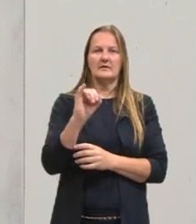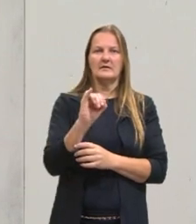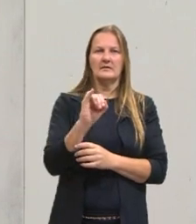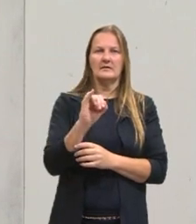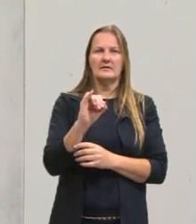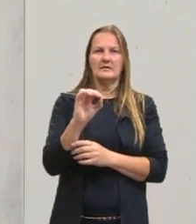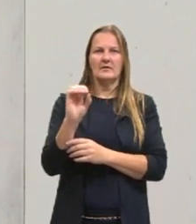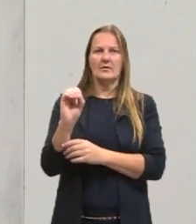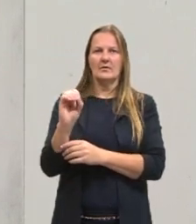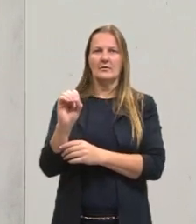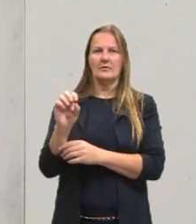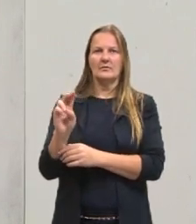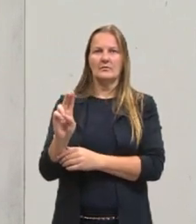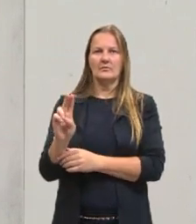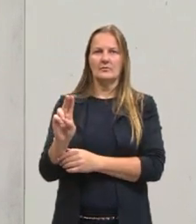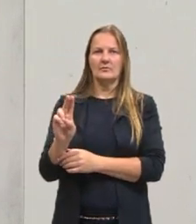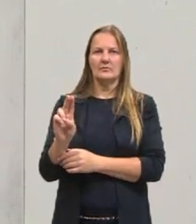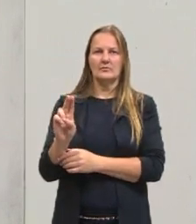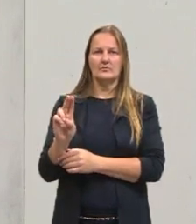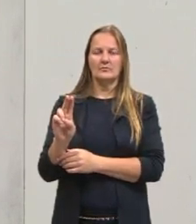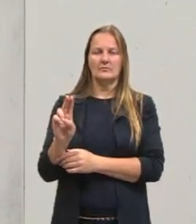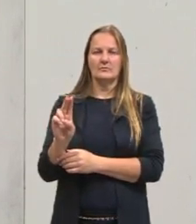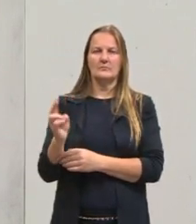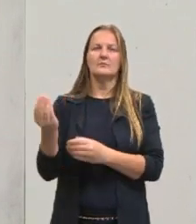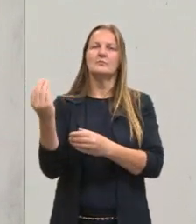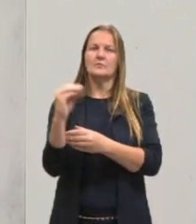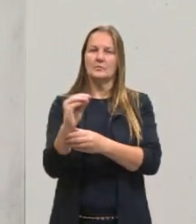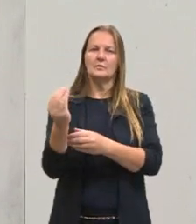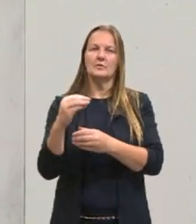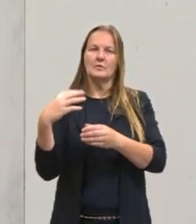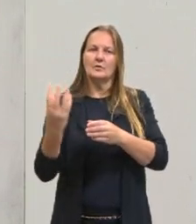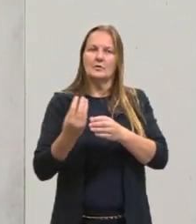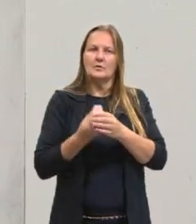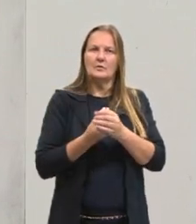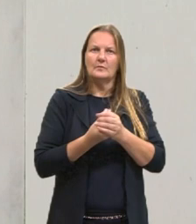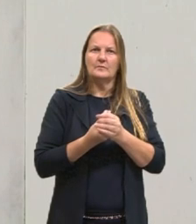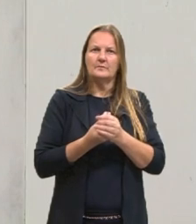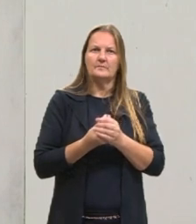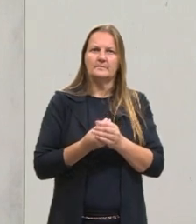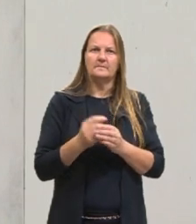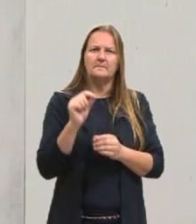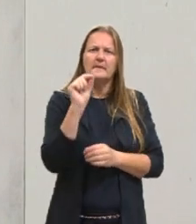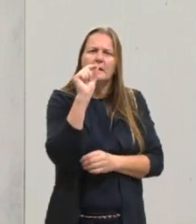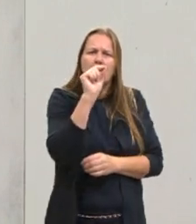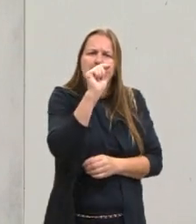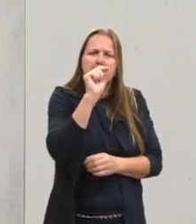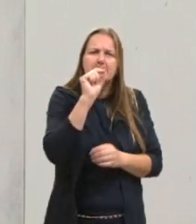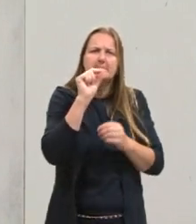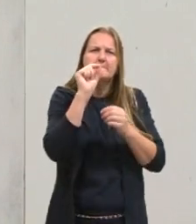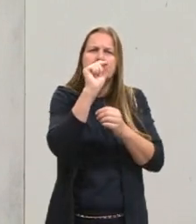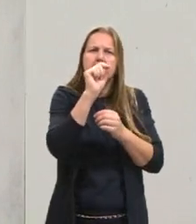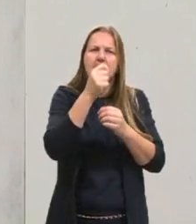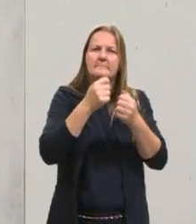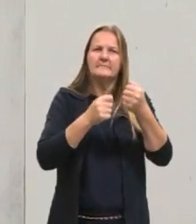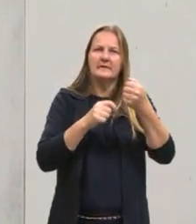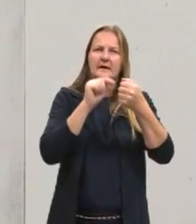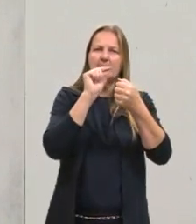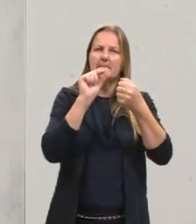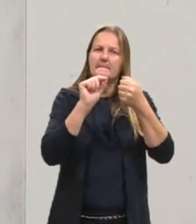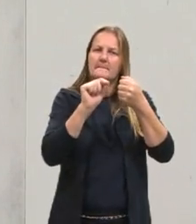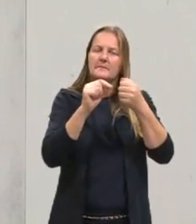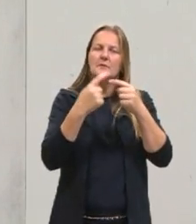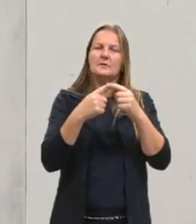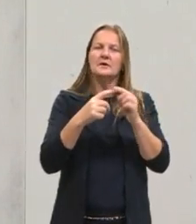I, O, U. E coloco um pontinho do lado deles, só então para